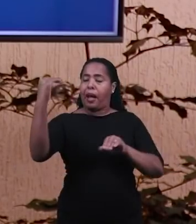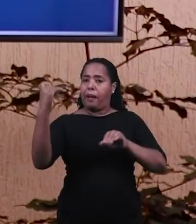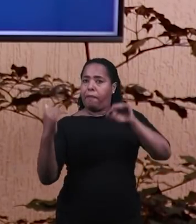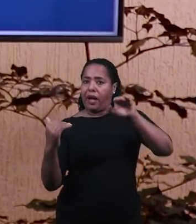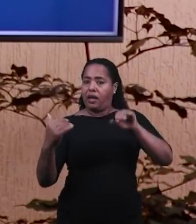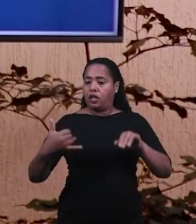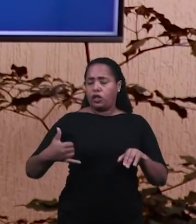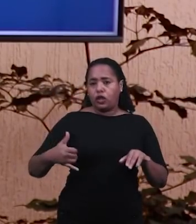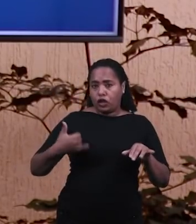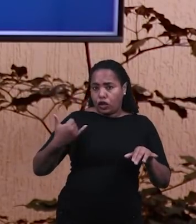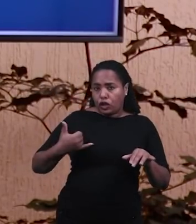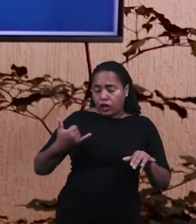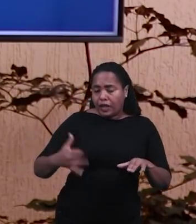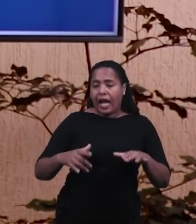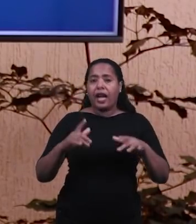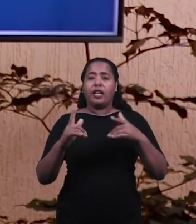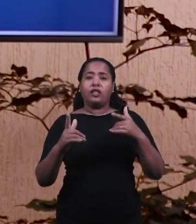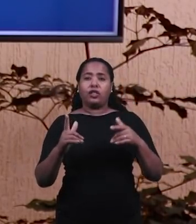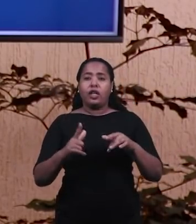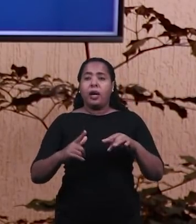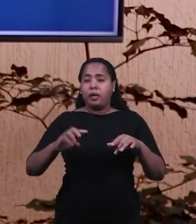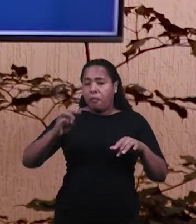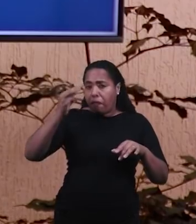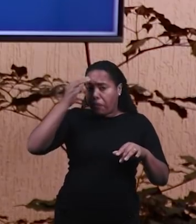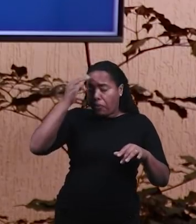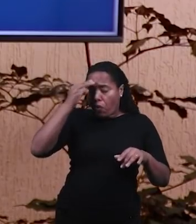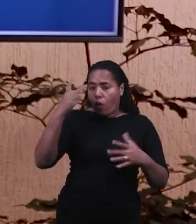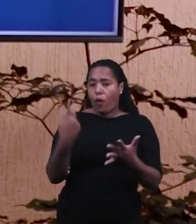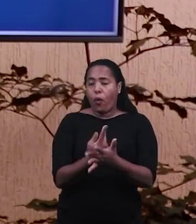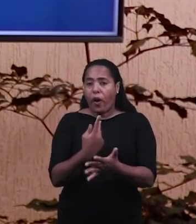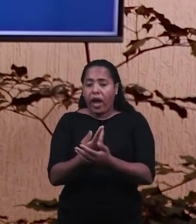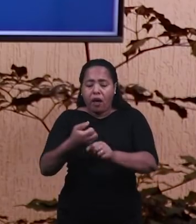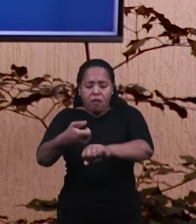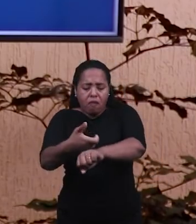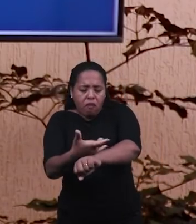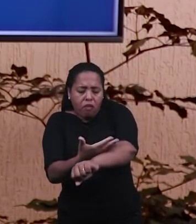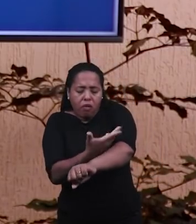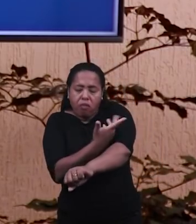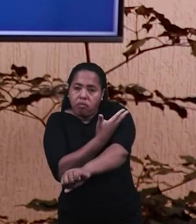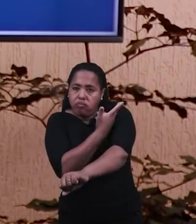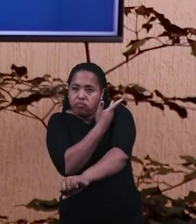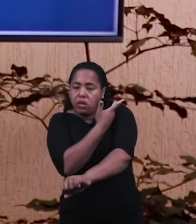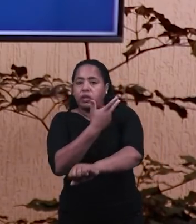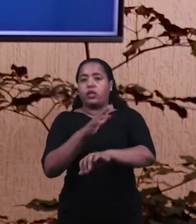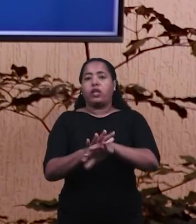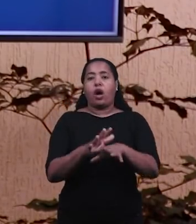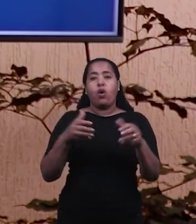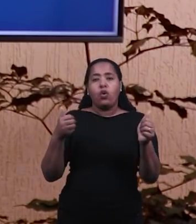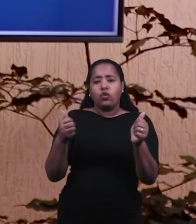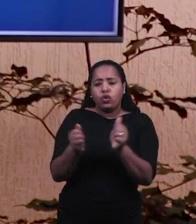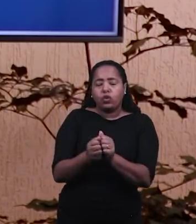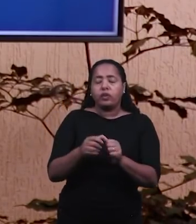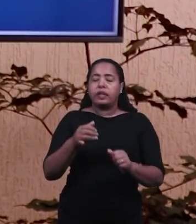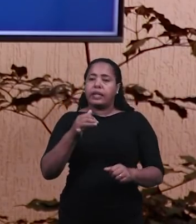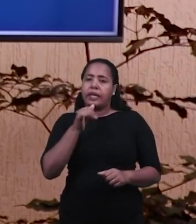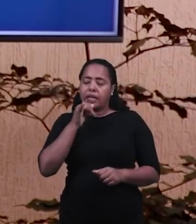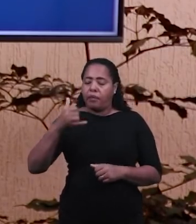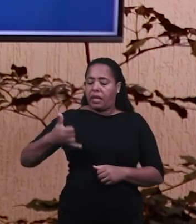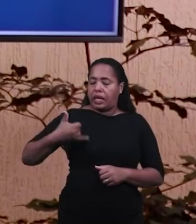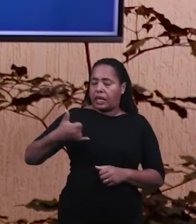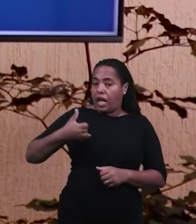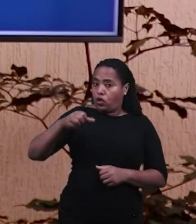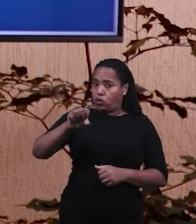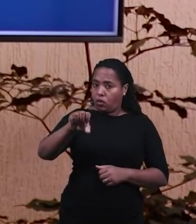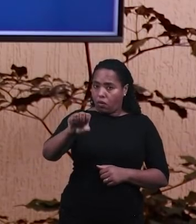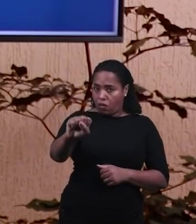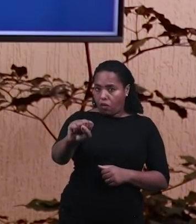Então, eles têm uma idade cronológica onde o emocional acompanha essa idade cronológica. Então, eu tenho 8 anos, a minha idade é de 8